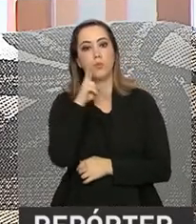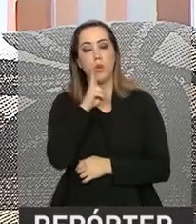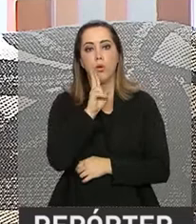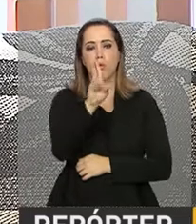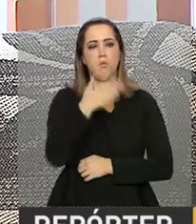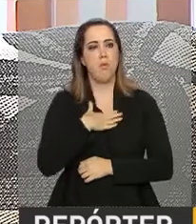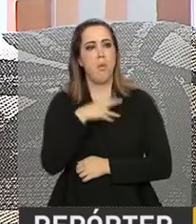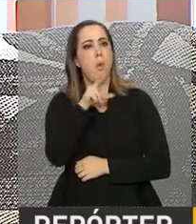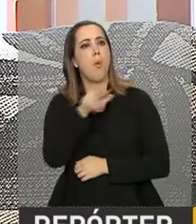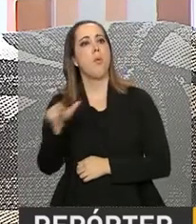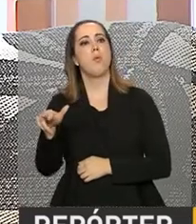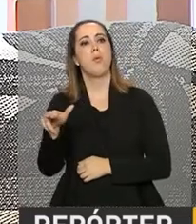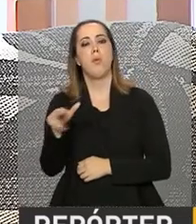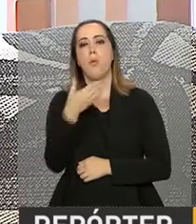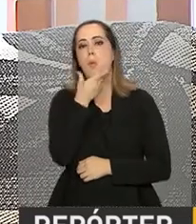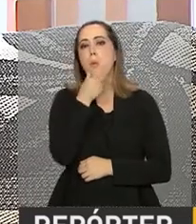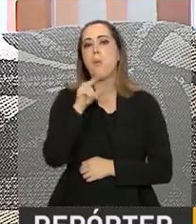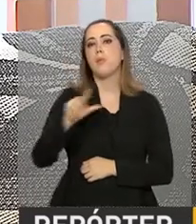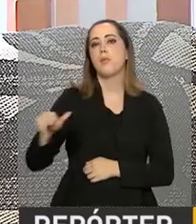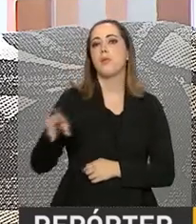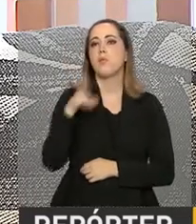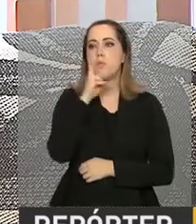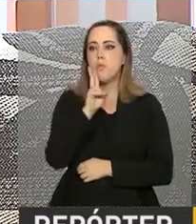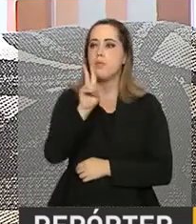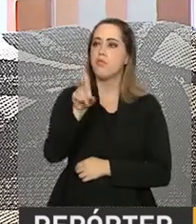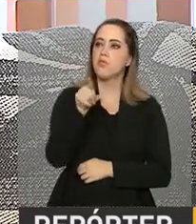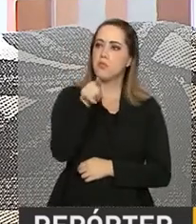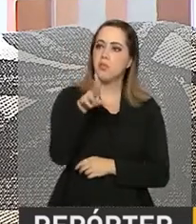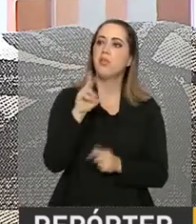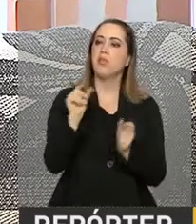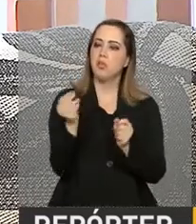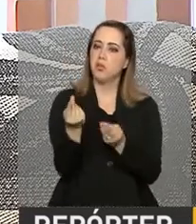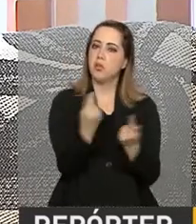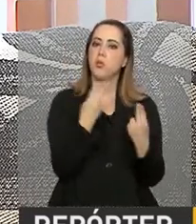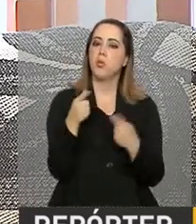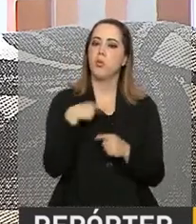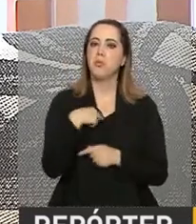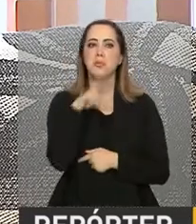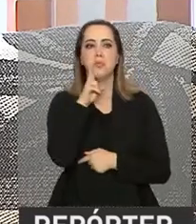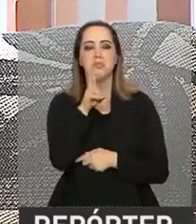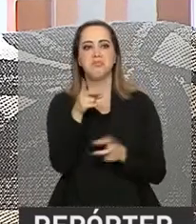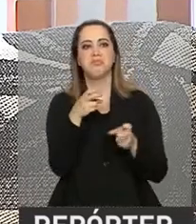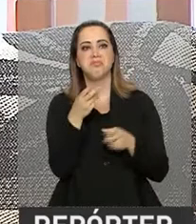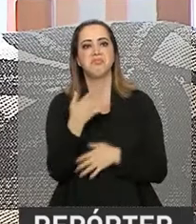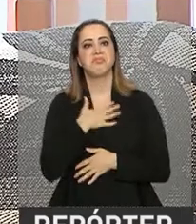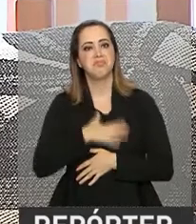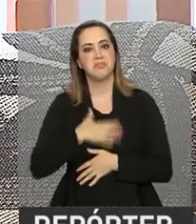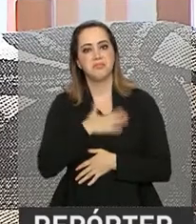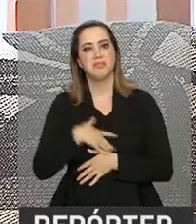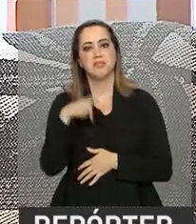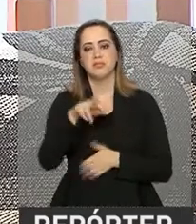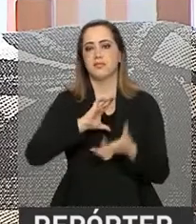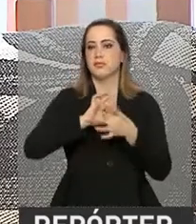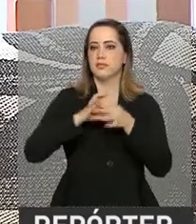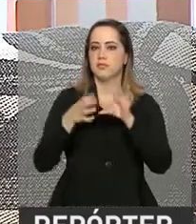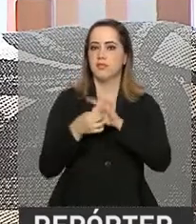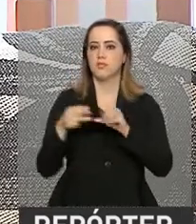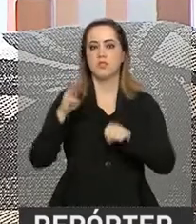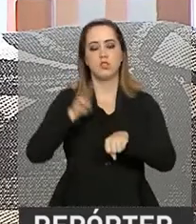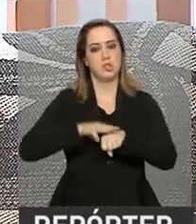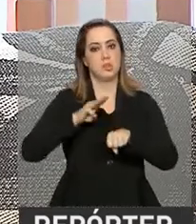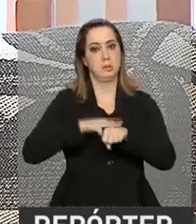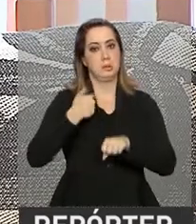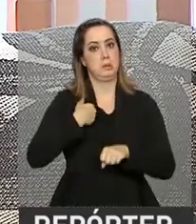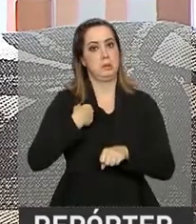a obmep aí eu achei bem bacana é essas olimpíadas de matemática eu comecei há